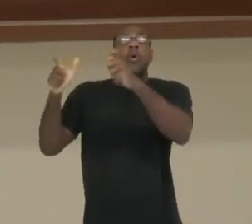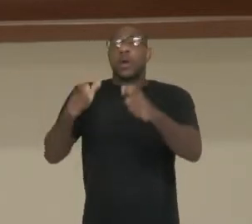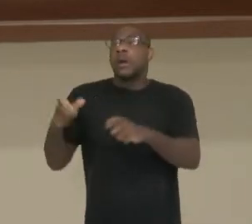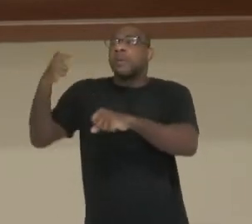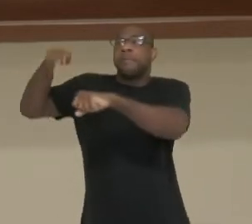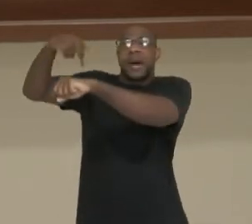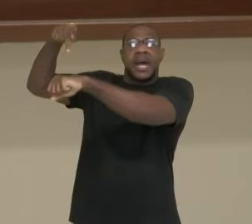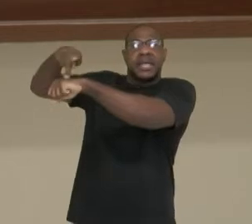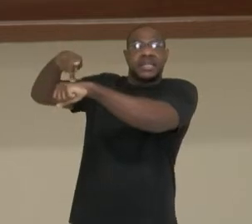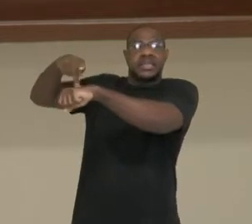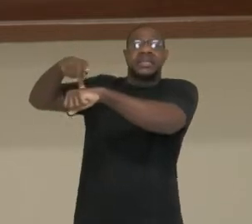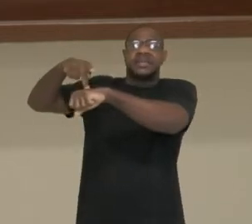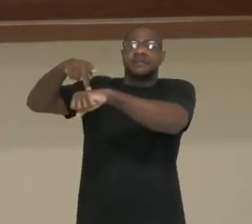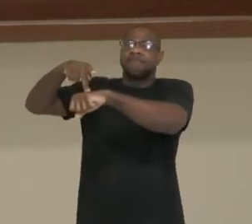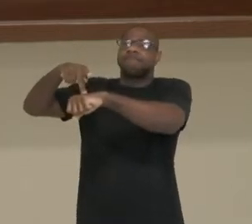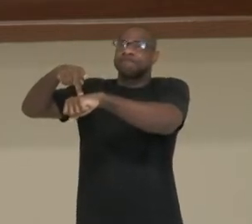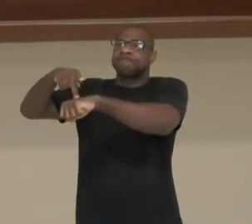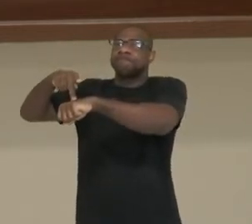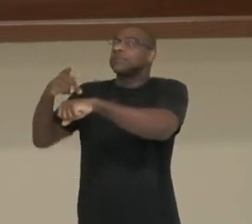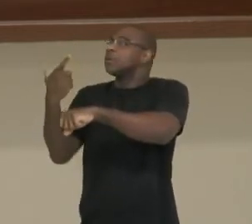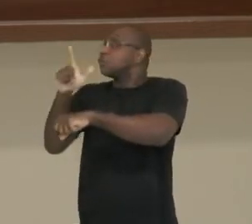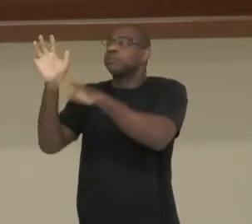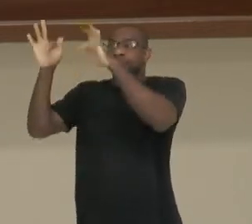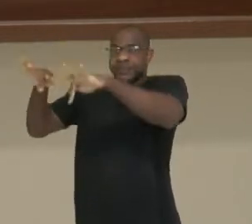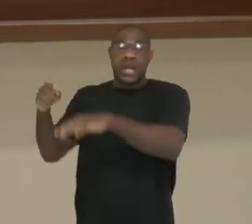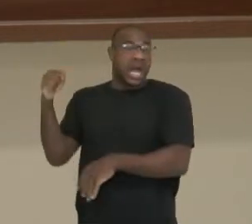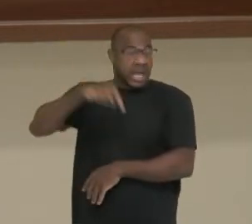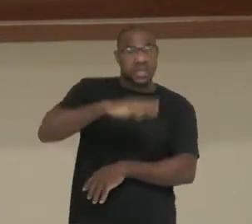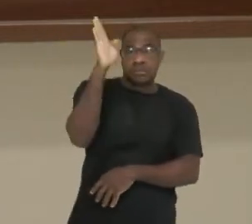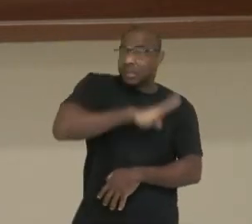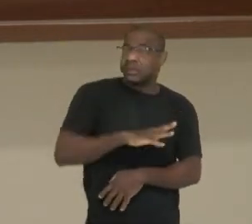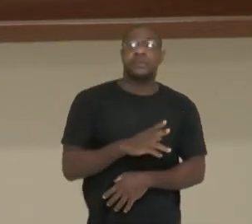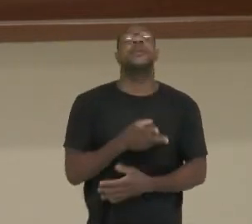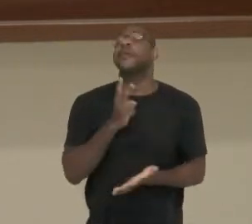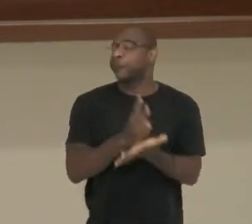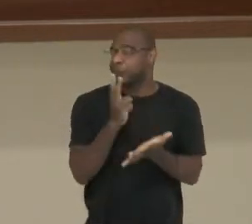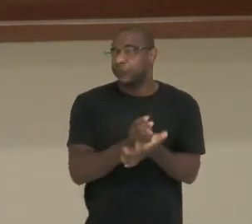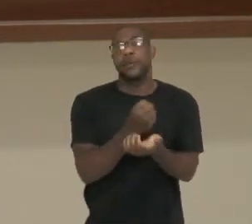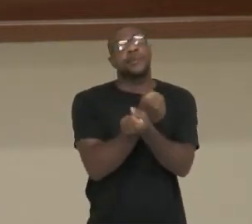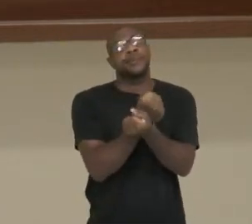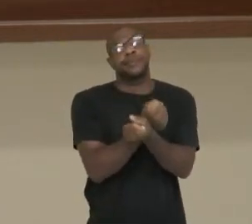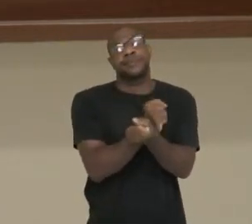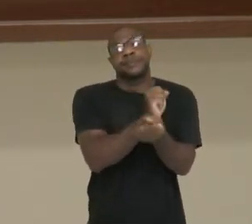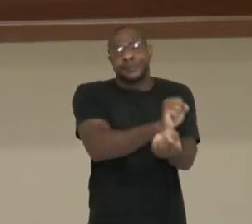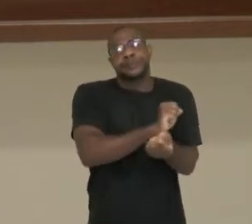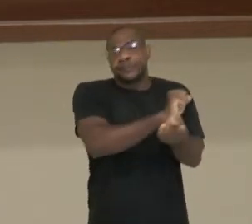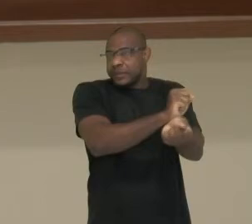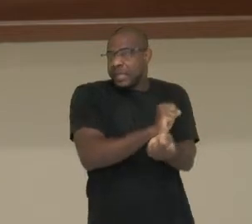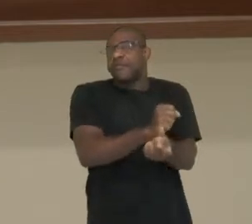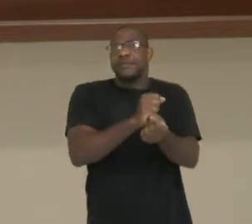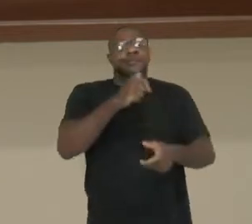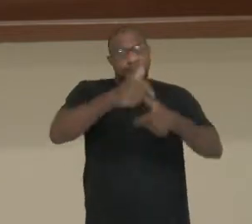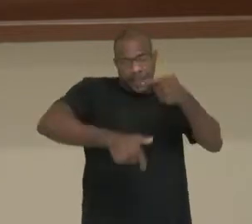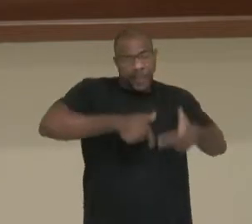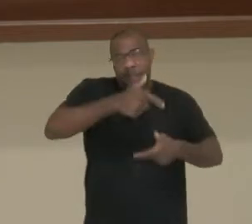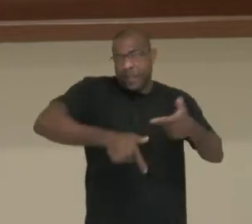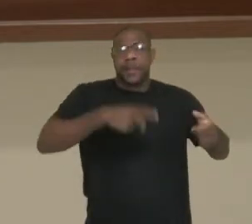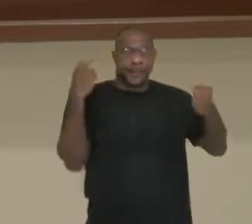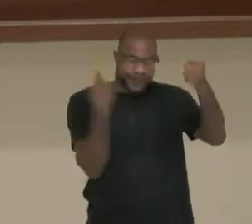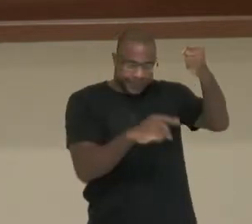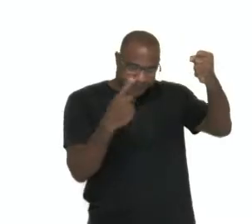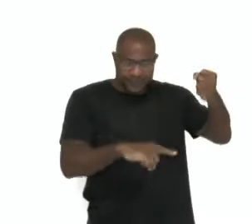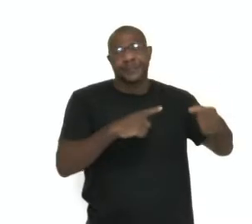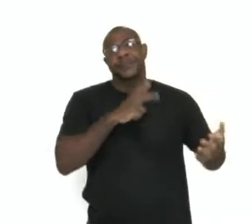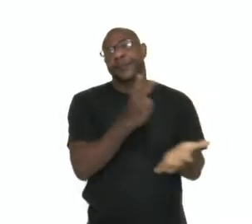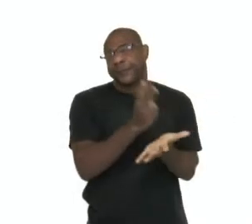ainda existia o processo do trabalho escravo, tudo isso acontecendo ao mesmo tempo dentro do Brasil. Como as